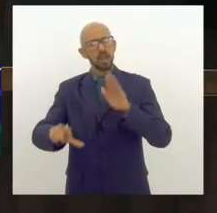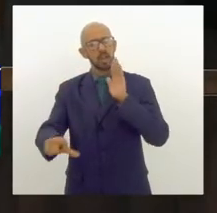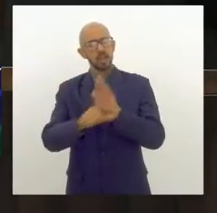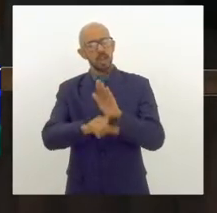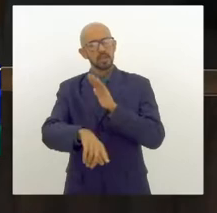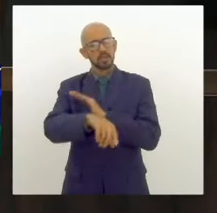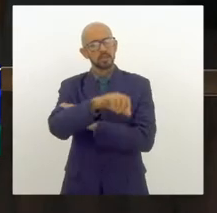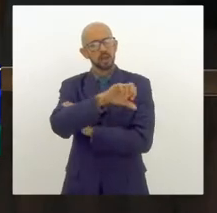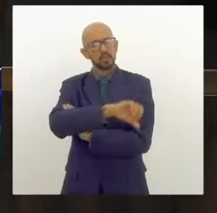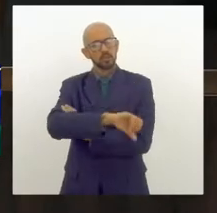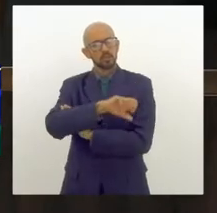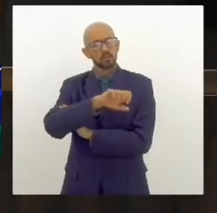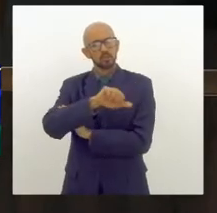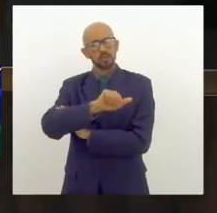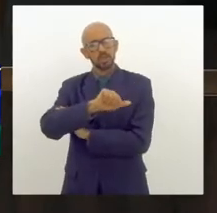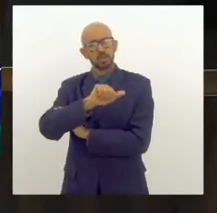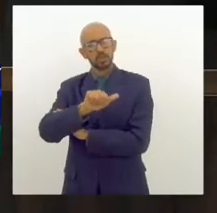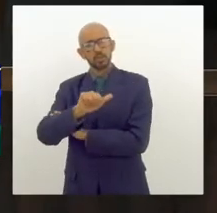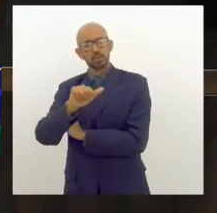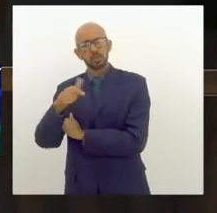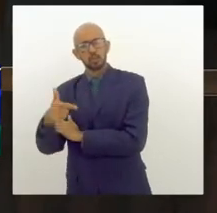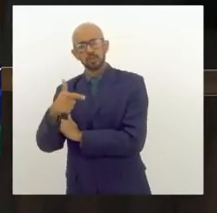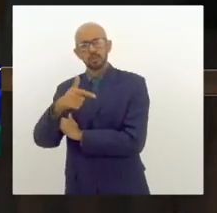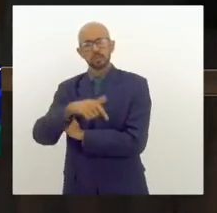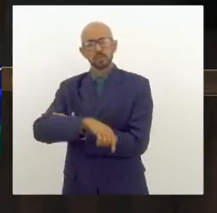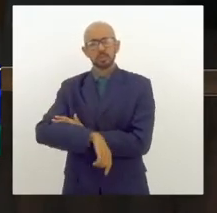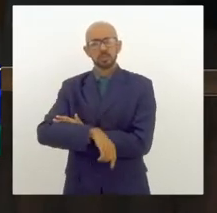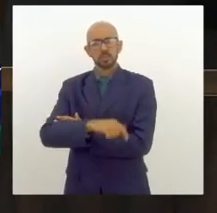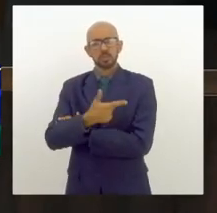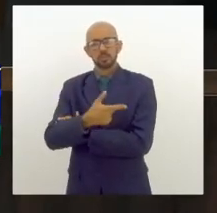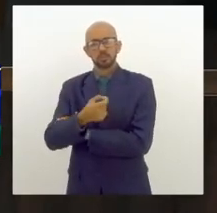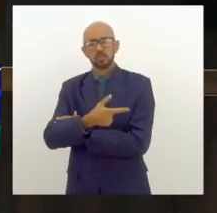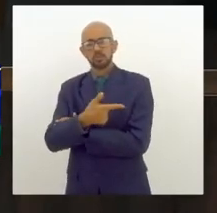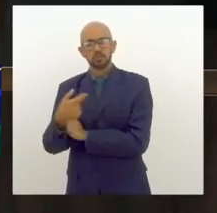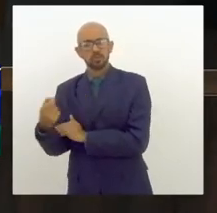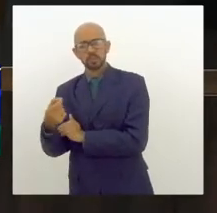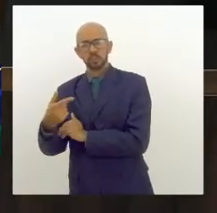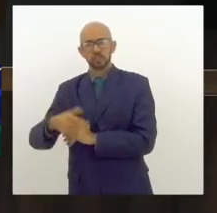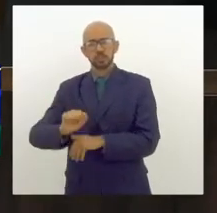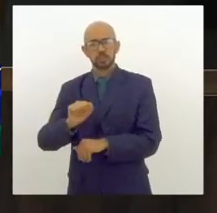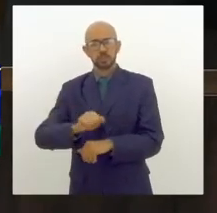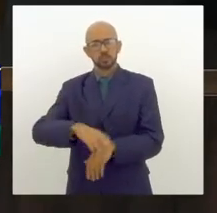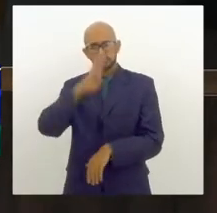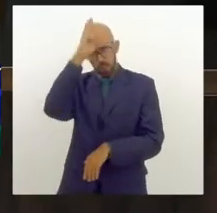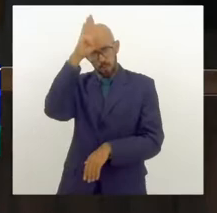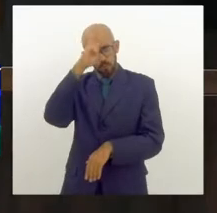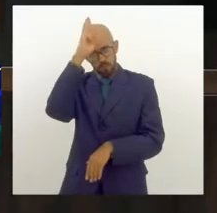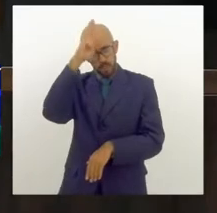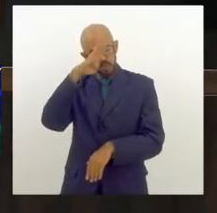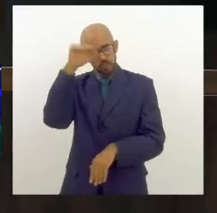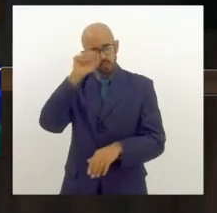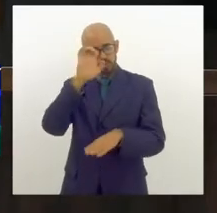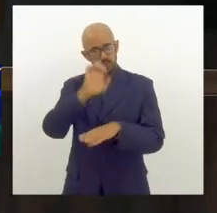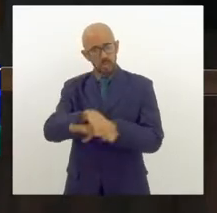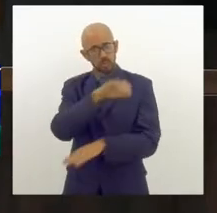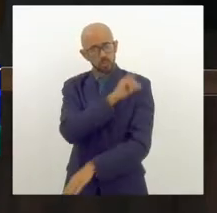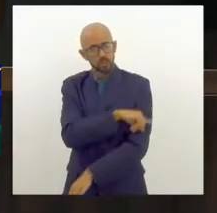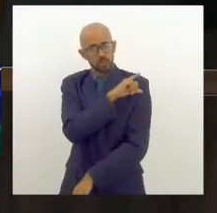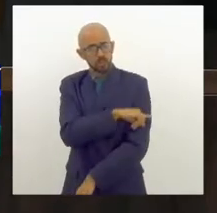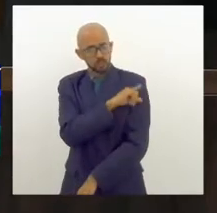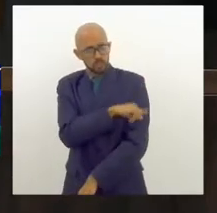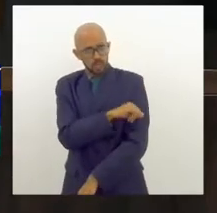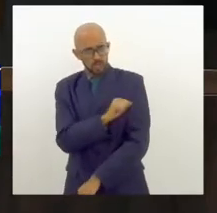9.112 de 20, que dispõe sobre a obrigatoriedade de manutenção de brigada profissional composta por um bombeiro civil no âmbito do Estado do Rio de Janeiro e da outras